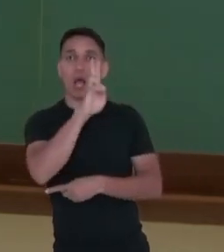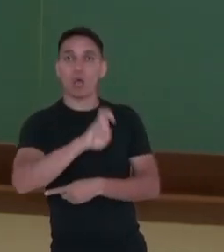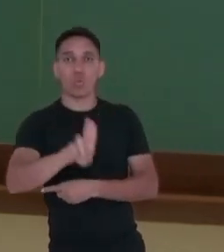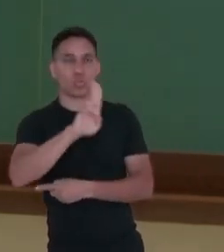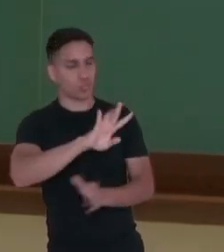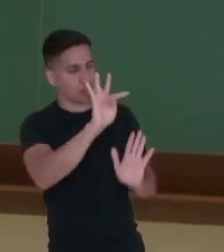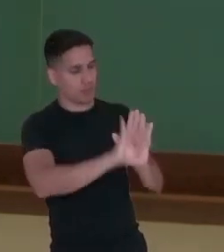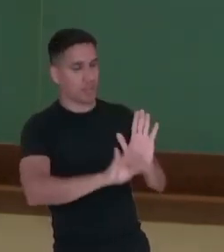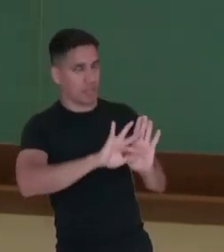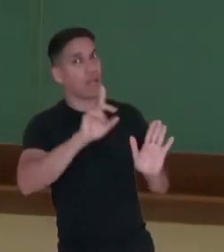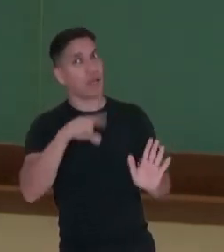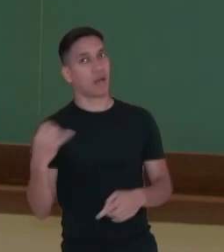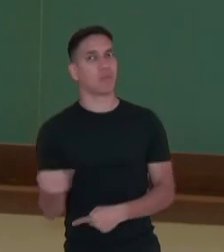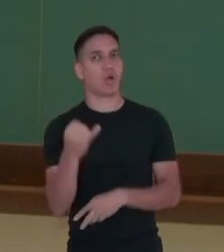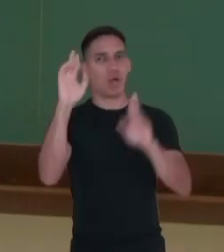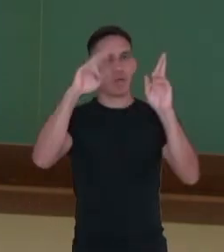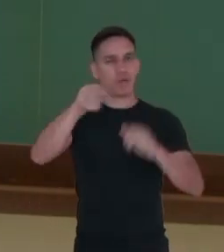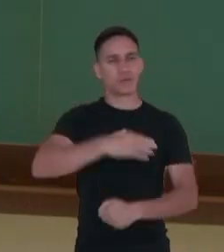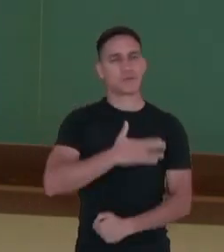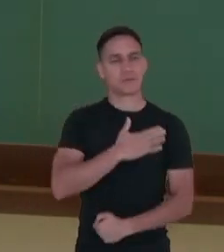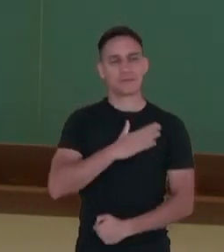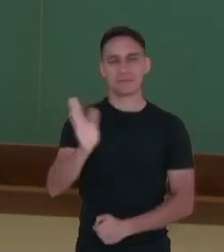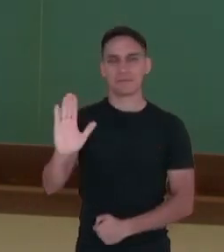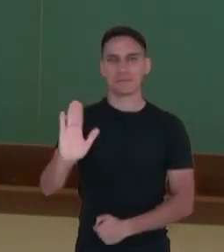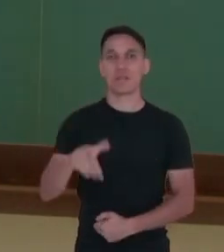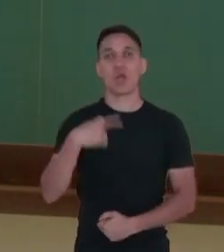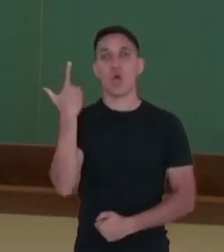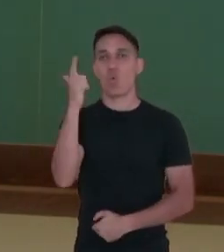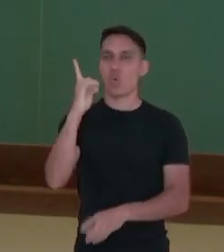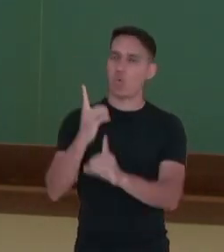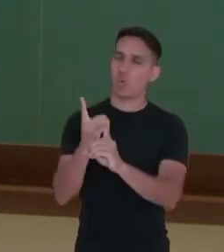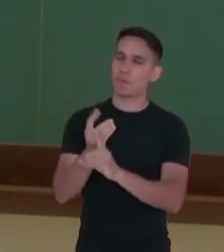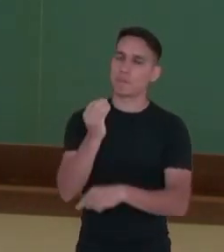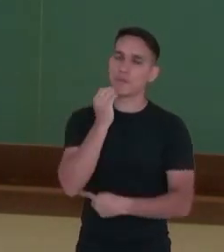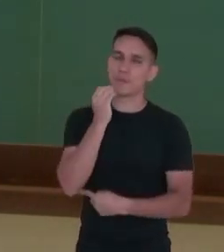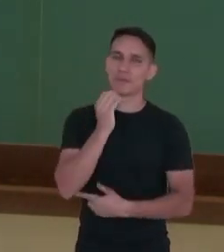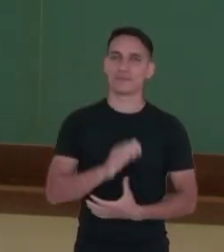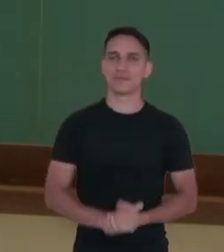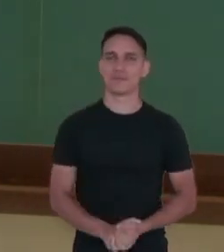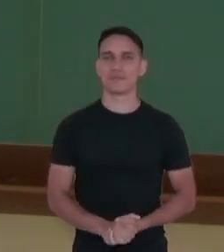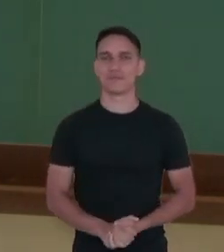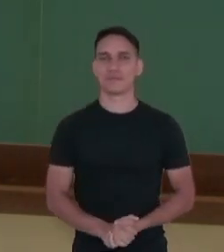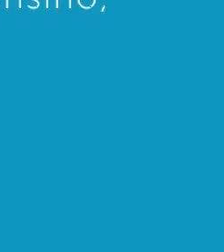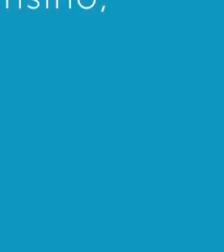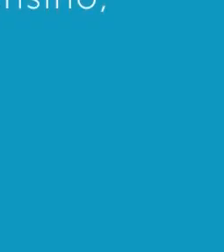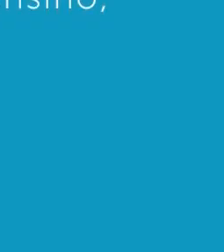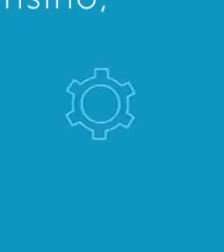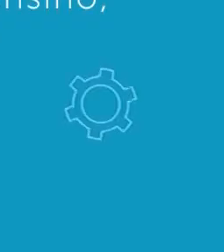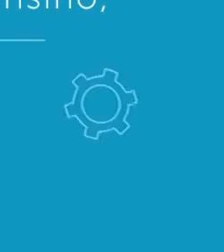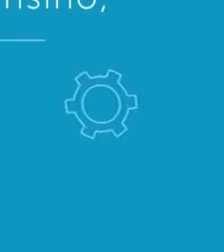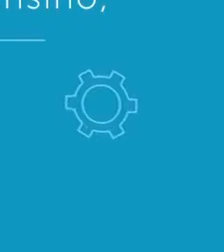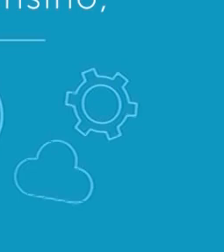é bastante importante. Eu espero que vocês tenham gostado e nos vemos numa próxima oportunidade. See ya!